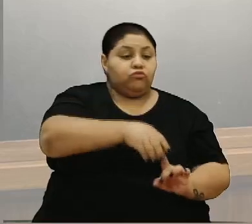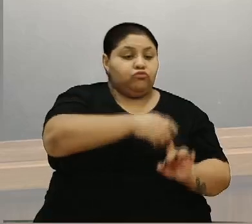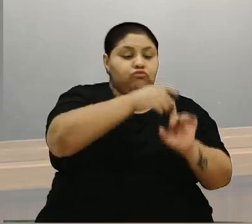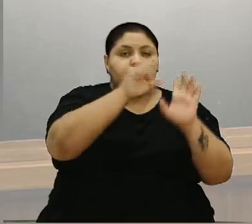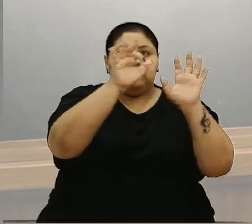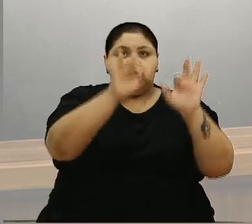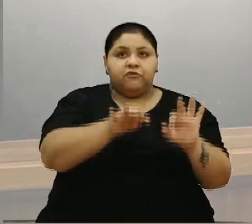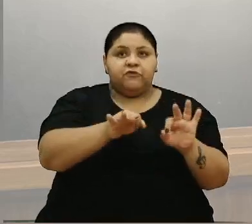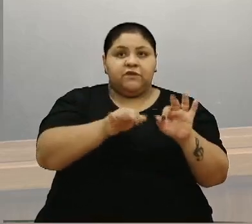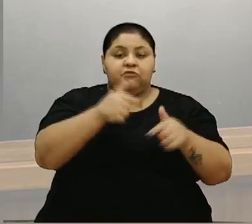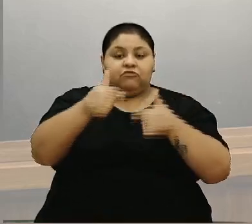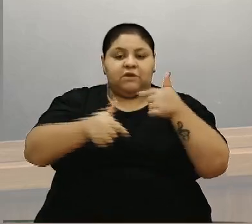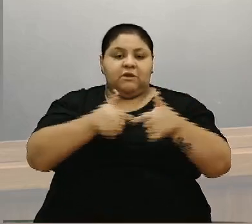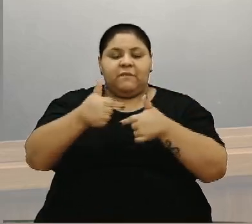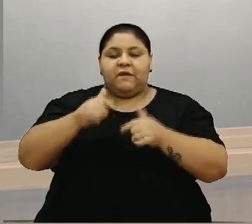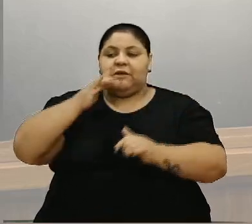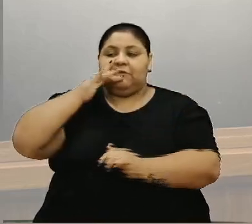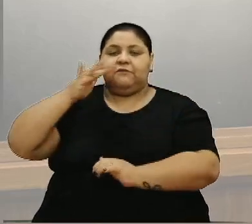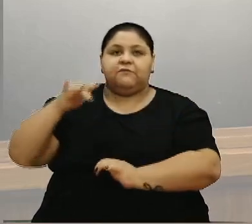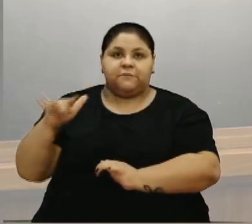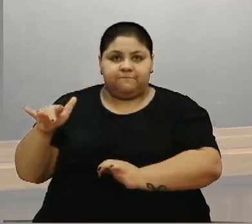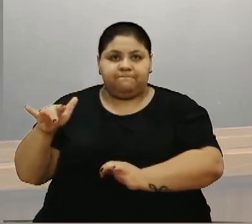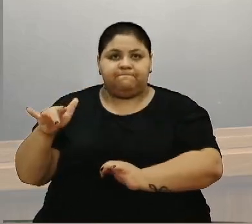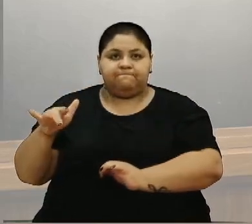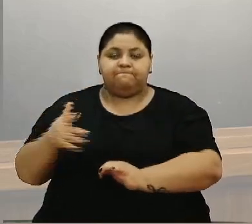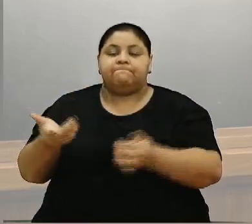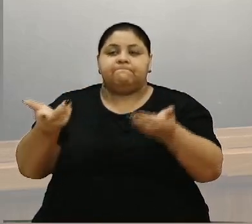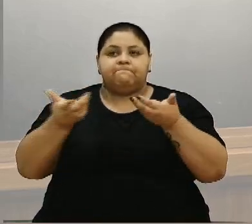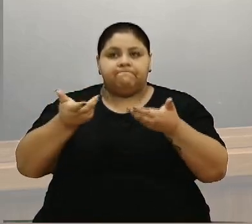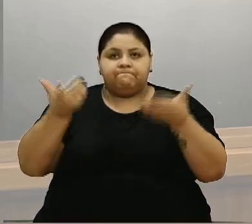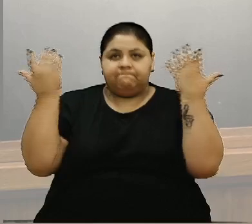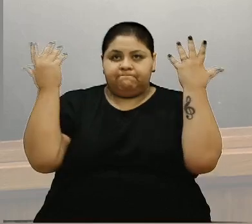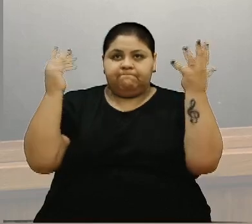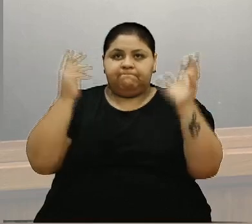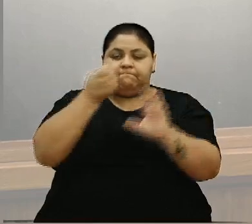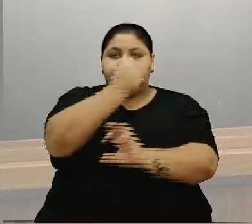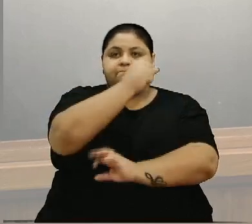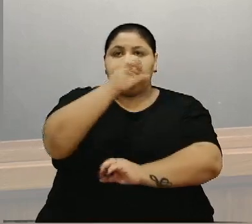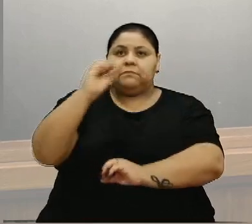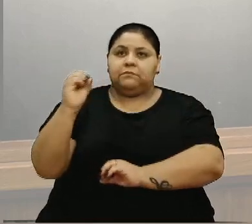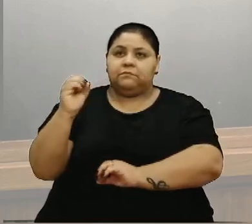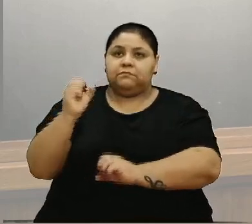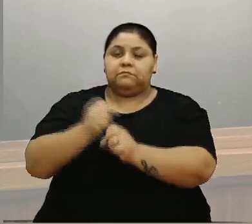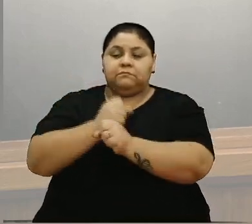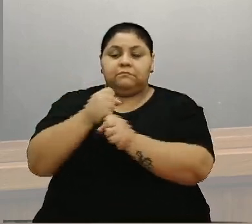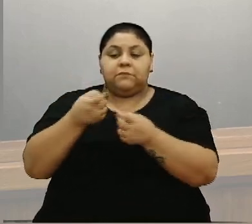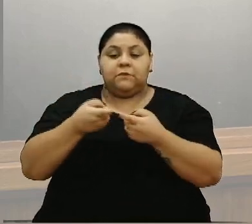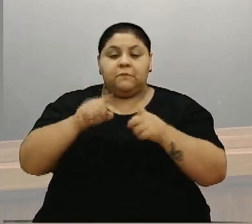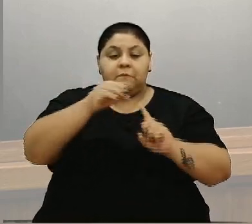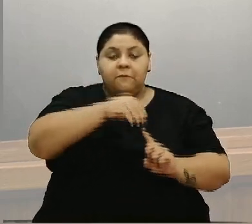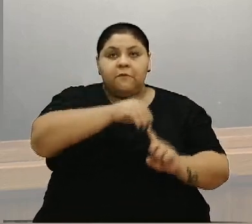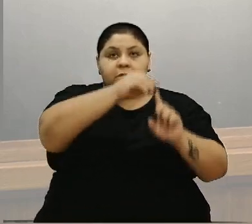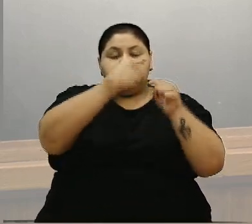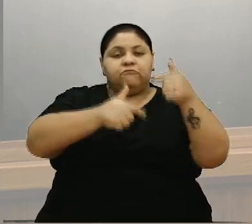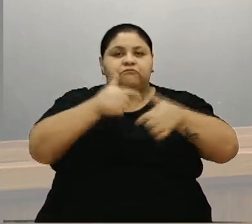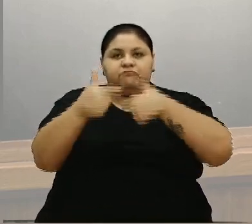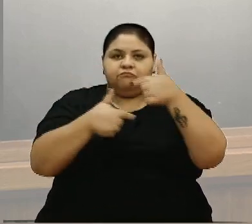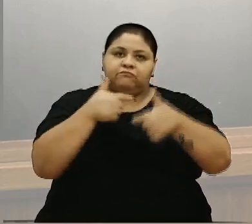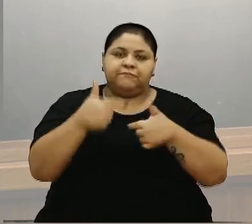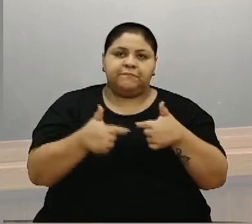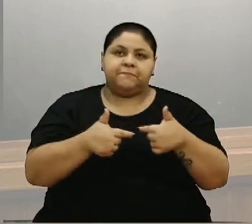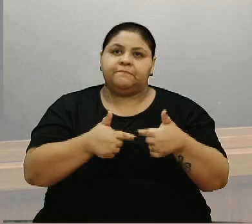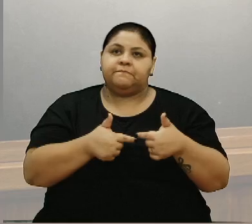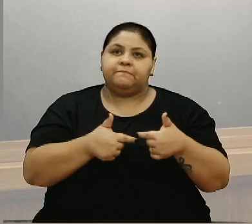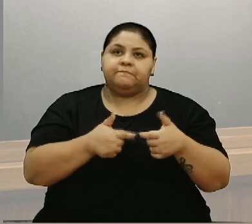trabalho infantil. Então, eu queria parabenizar pelos 80 anos, mas principalmente pelo trabalho